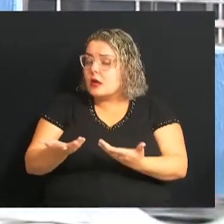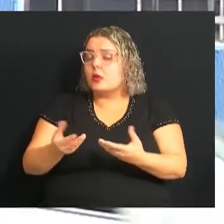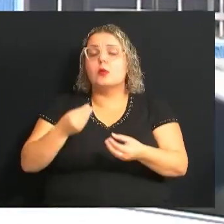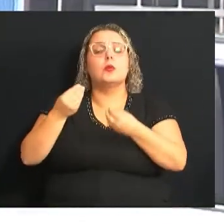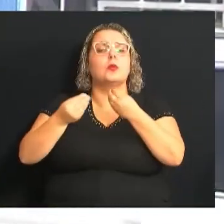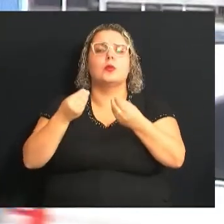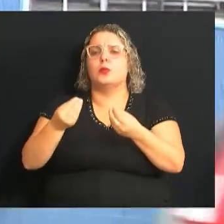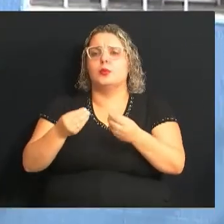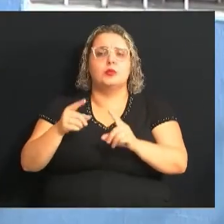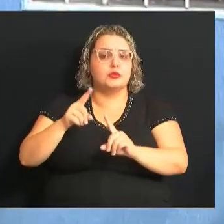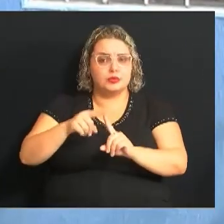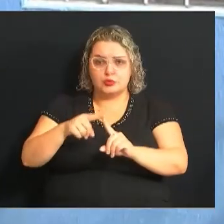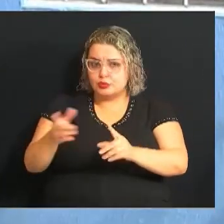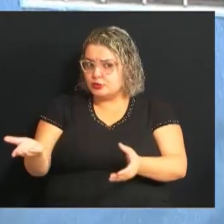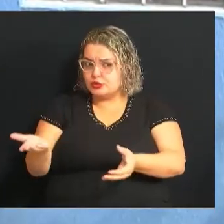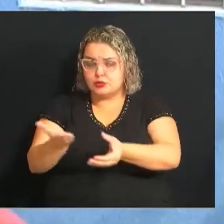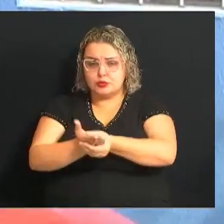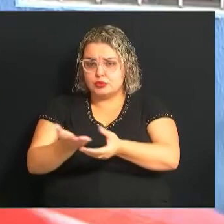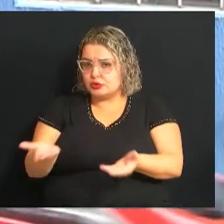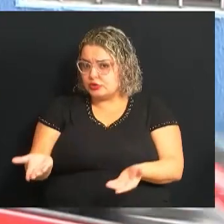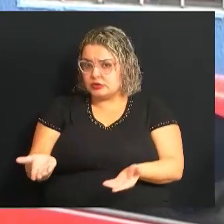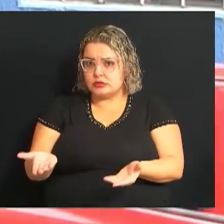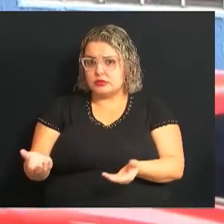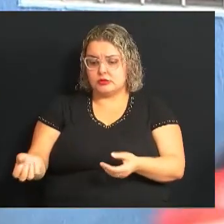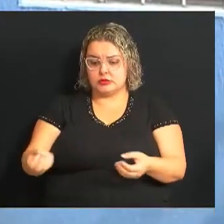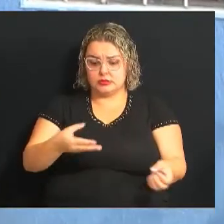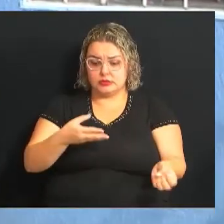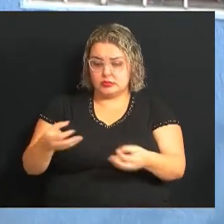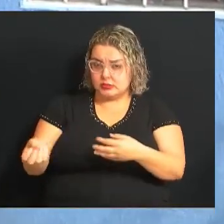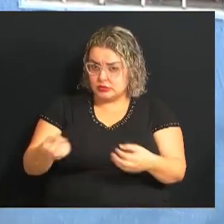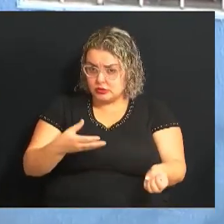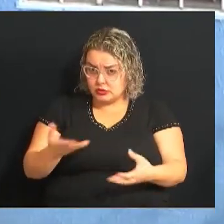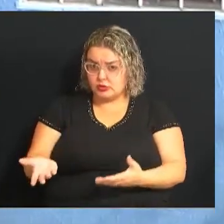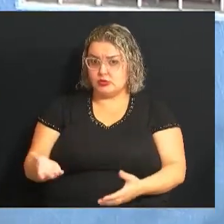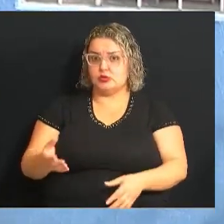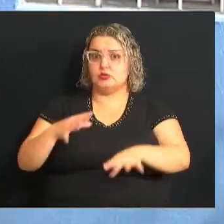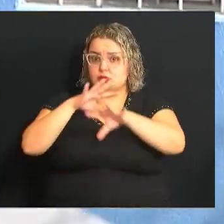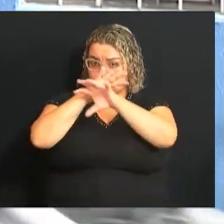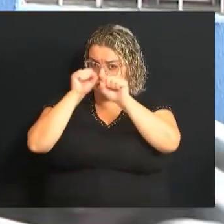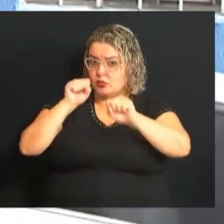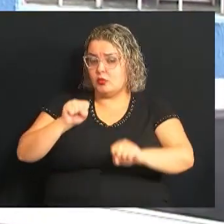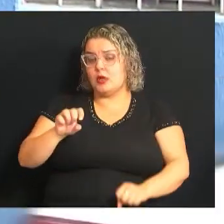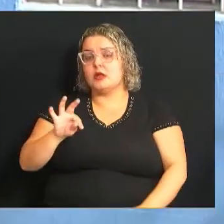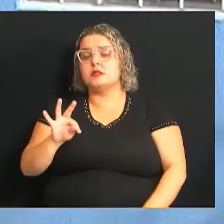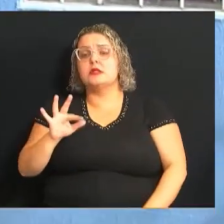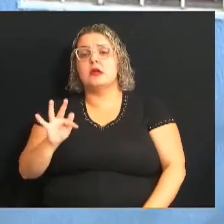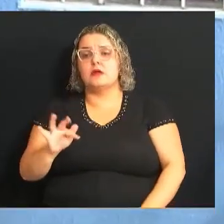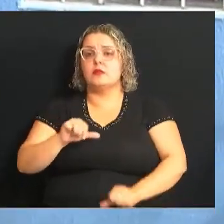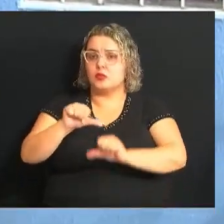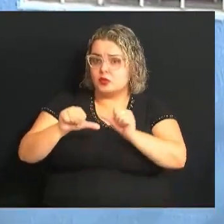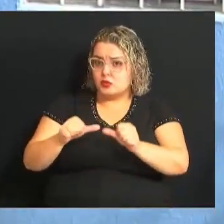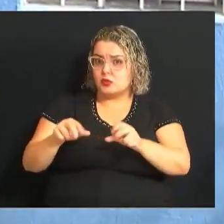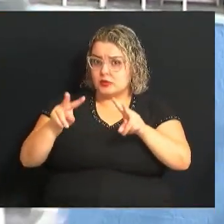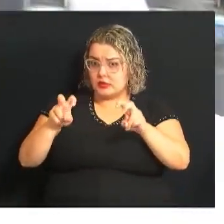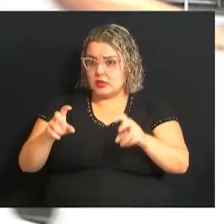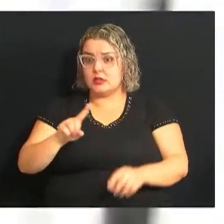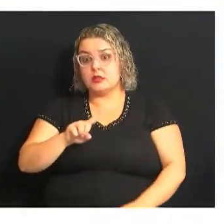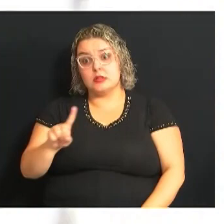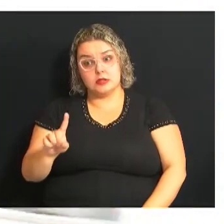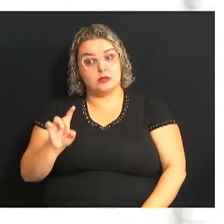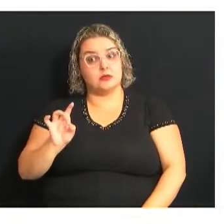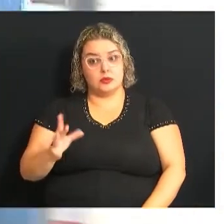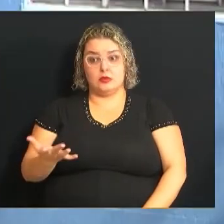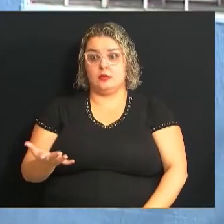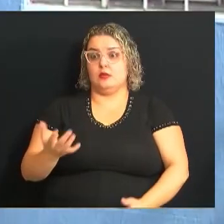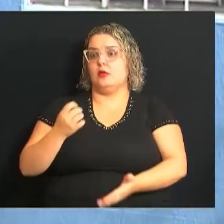tipo de ação? Essa novidade aí do Supremo mudou essa questão? Não necessariamente tem que contratar